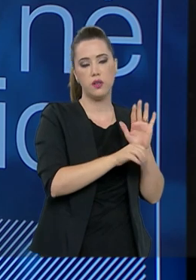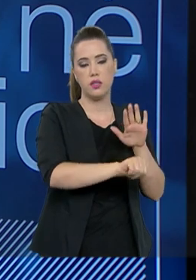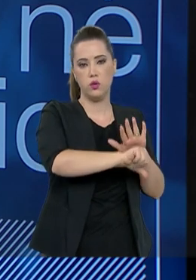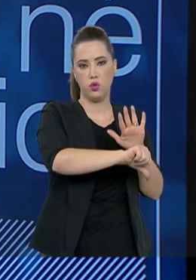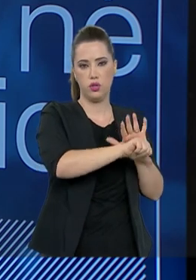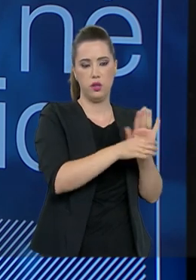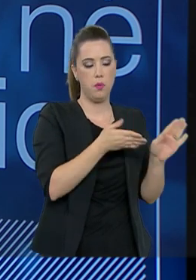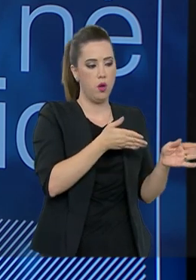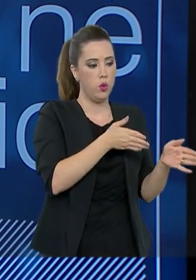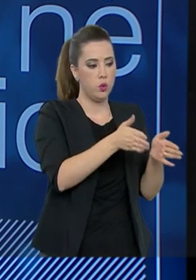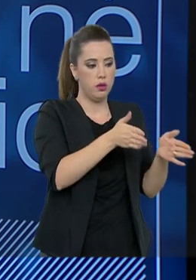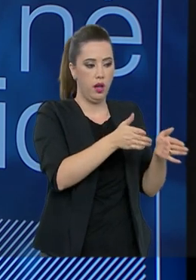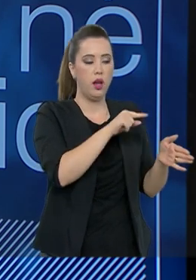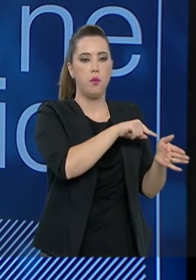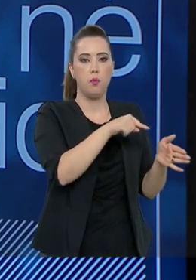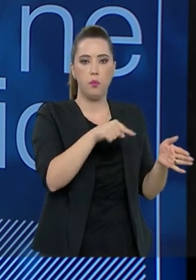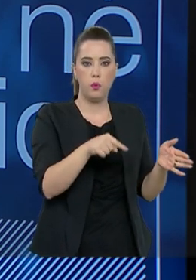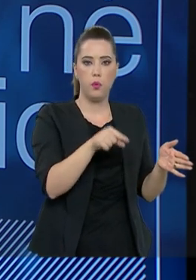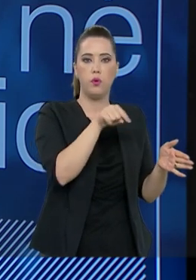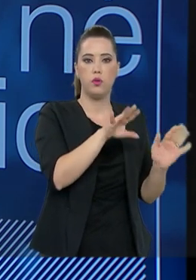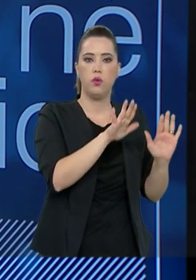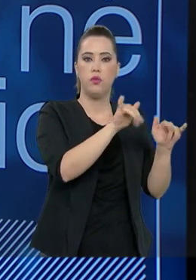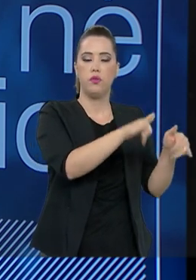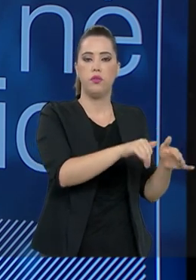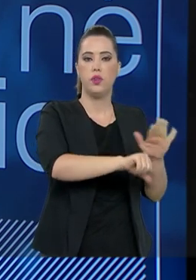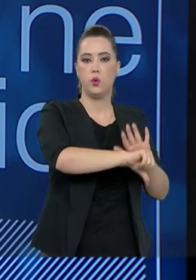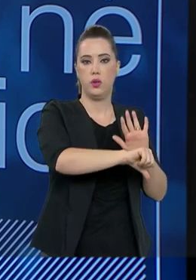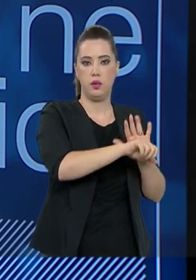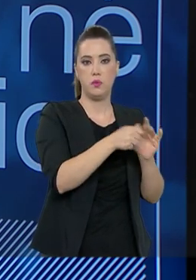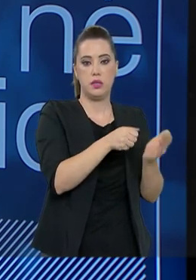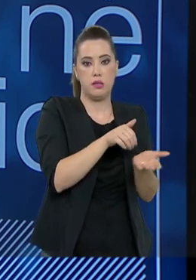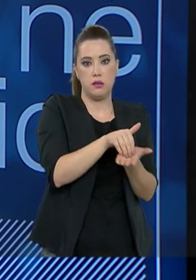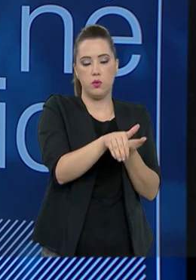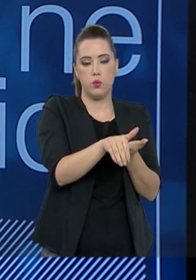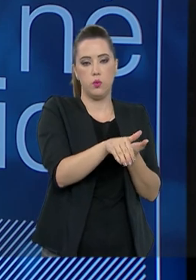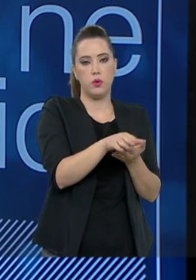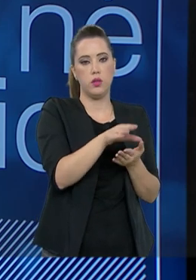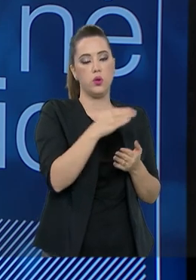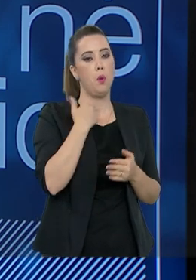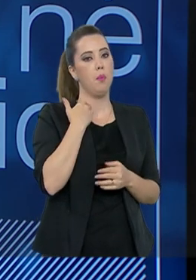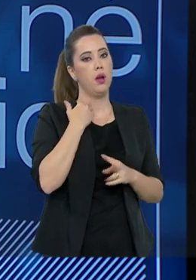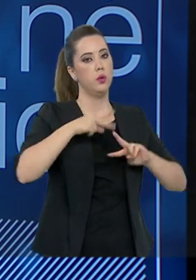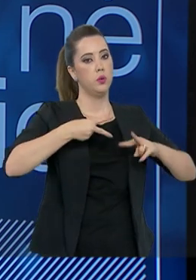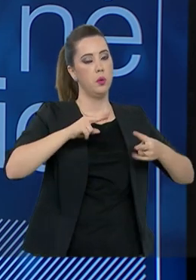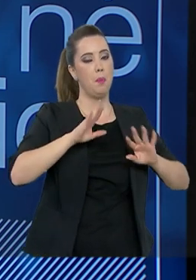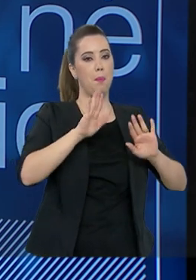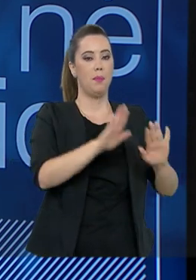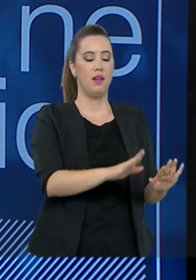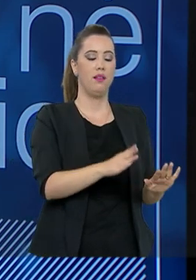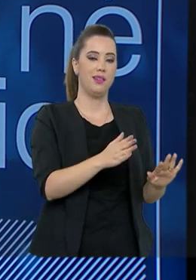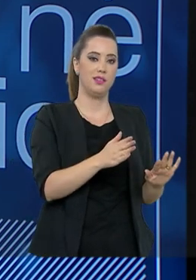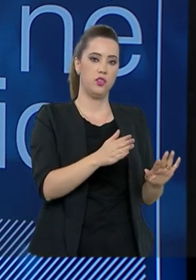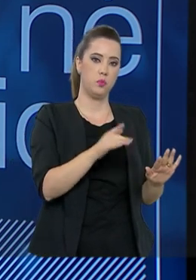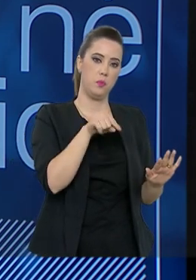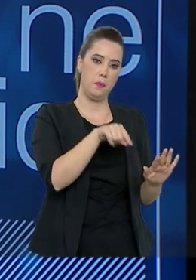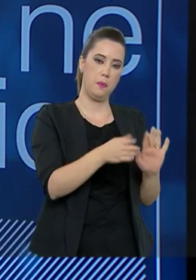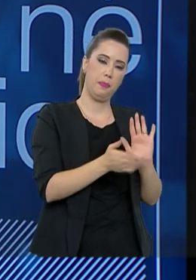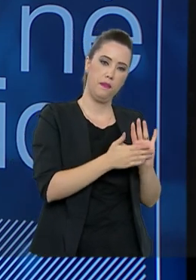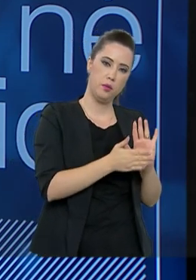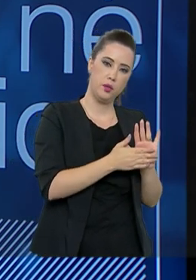de prescrição do delito, o DNA deve ser excluído do banco de dados. Mas o pacote anticrime